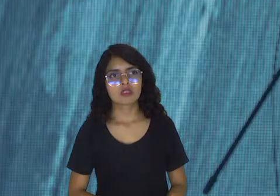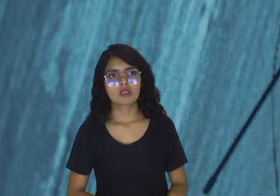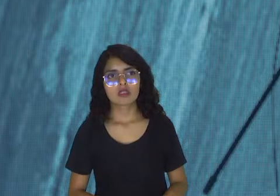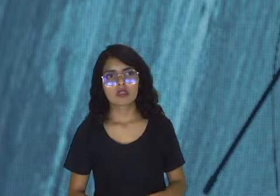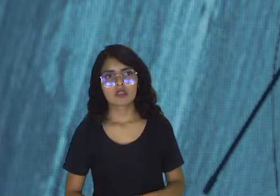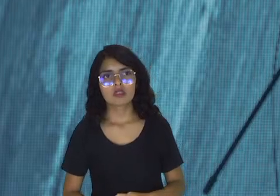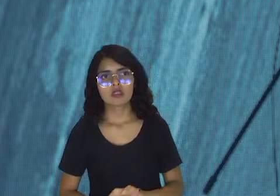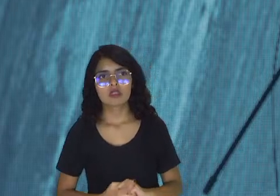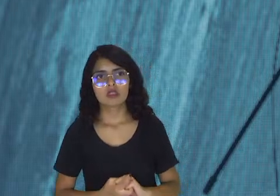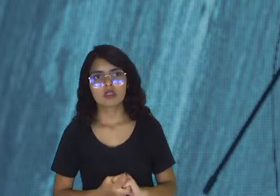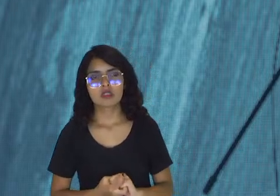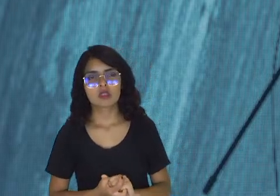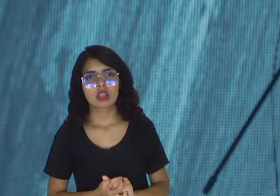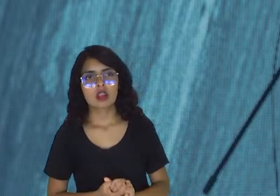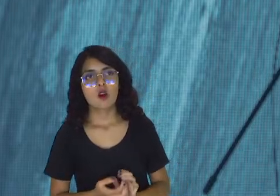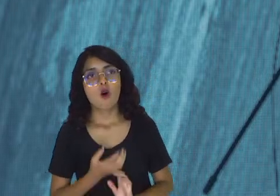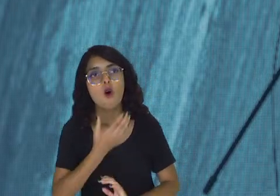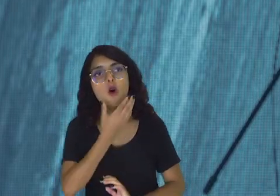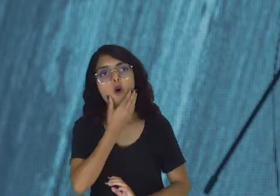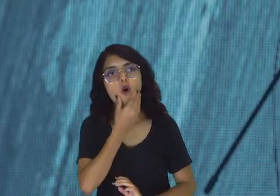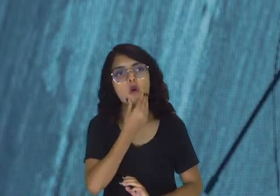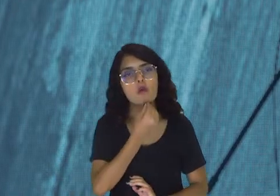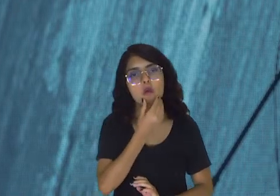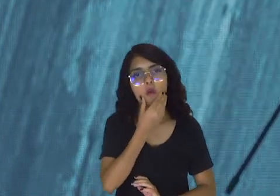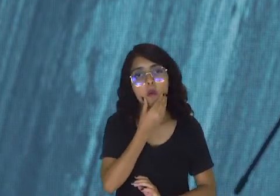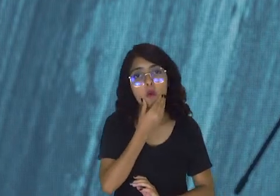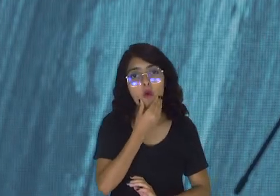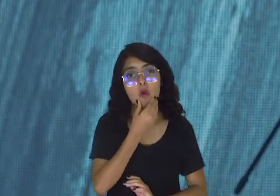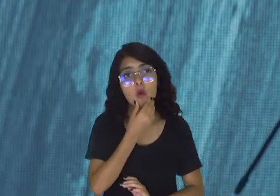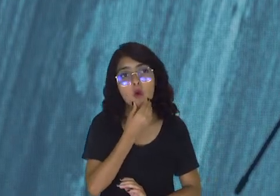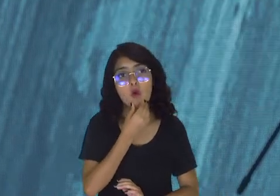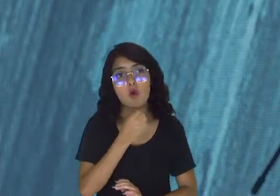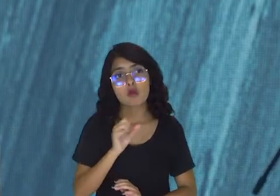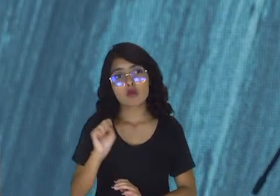O moço solteiro que está aqui entre nós hoje,